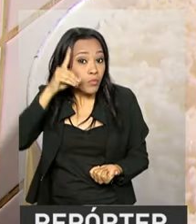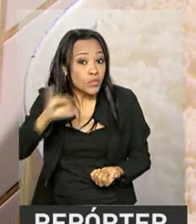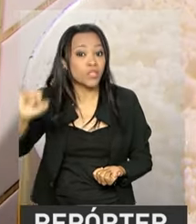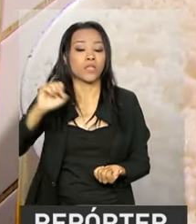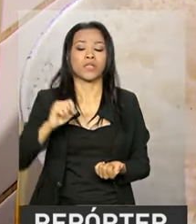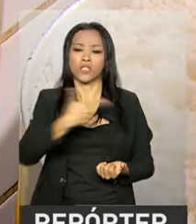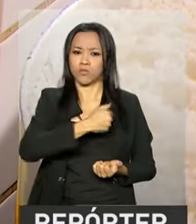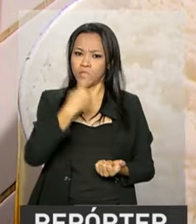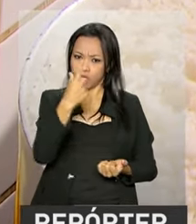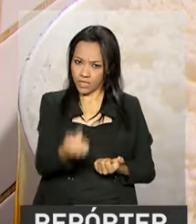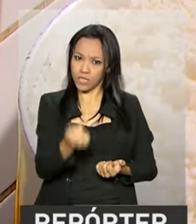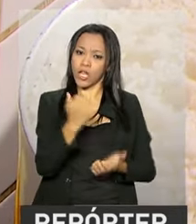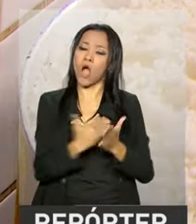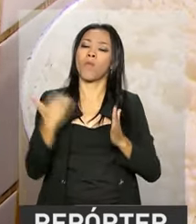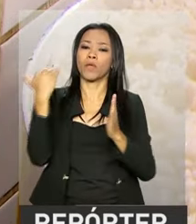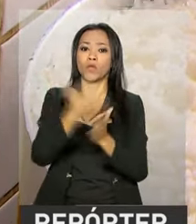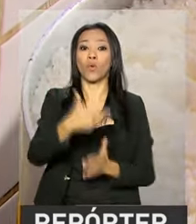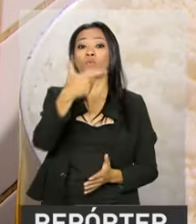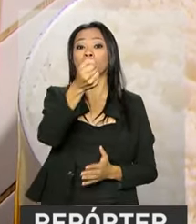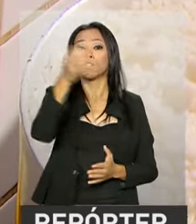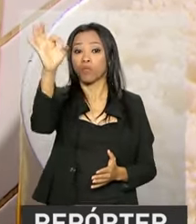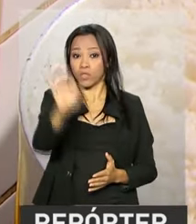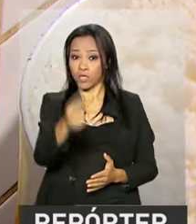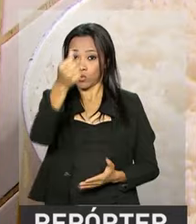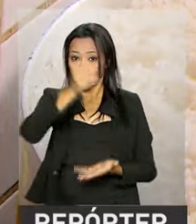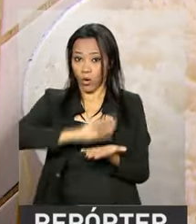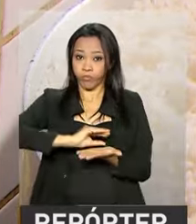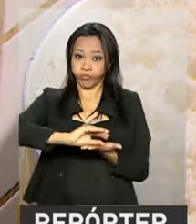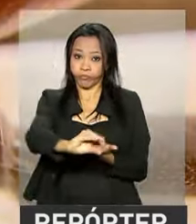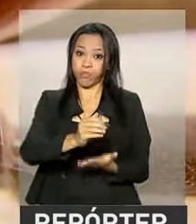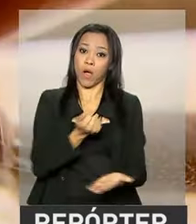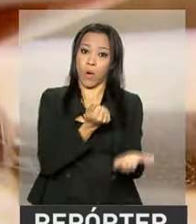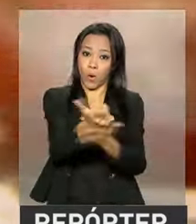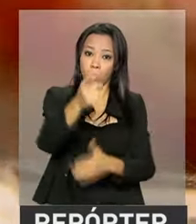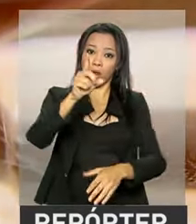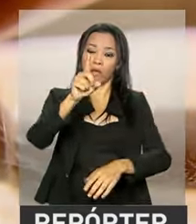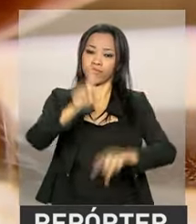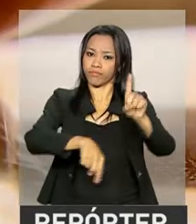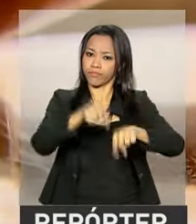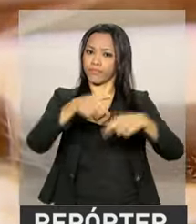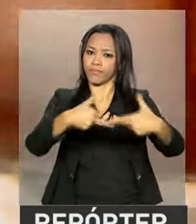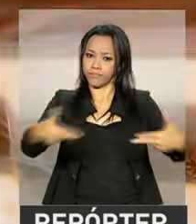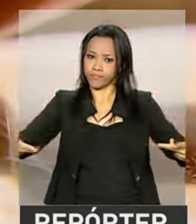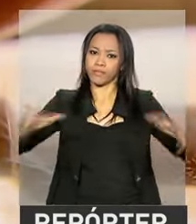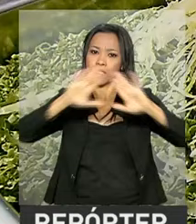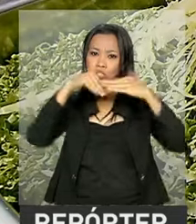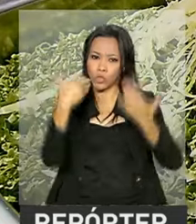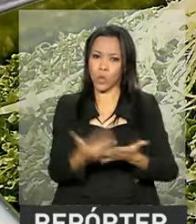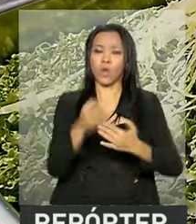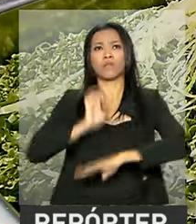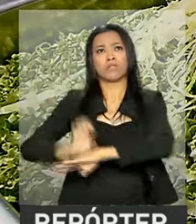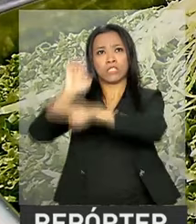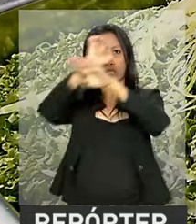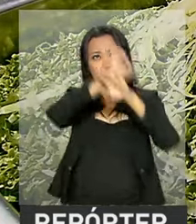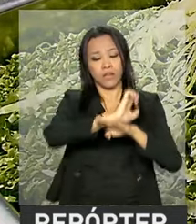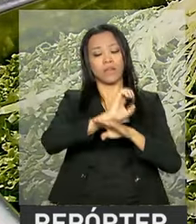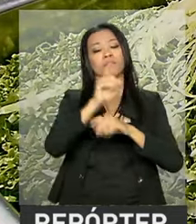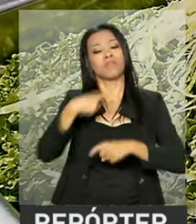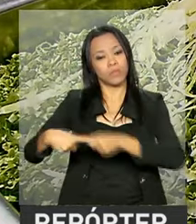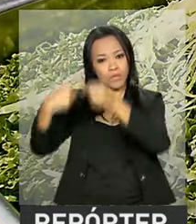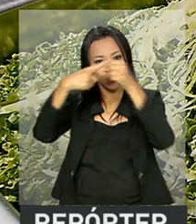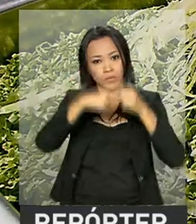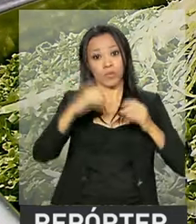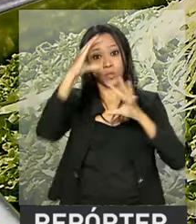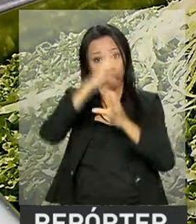federal aumentou em 20% os repasses para a merenda escolar aos estados e municípios. O total de